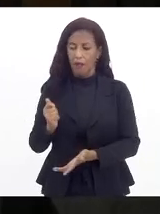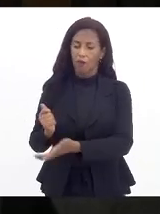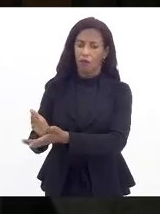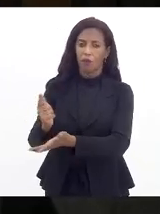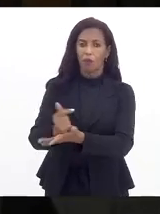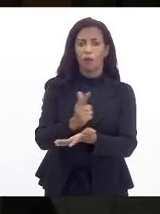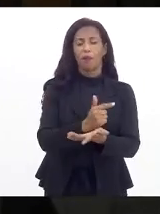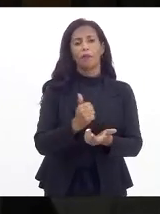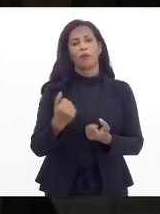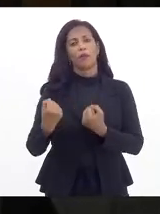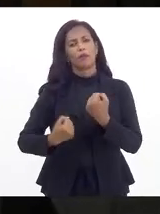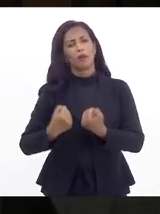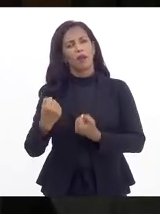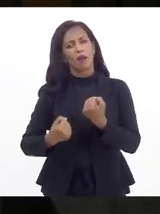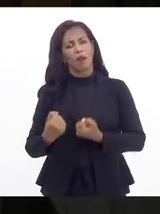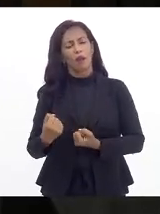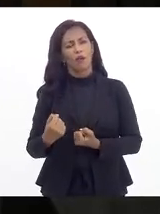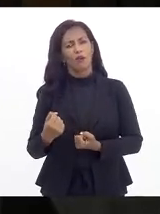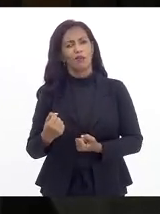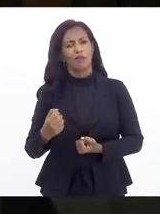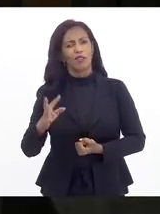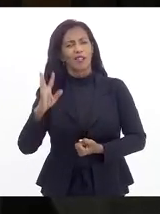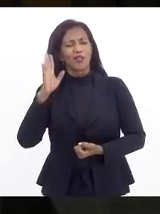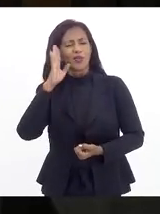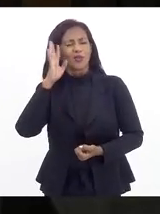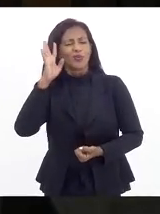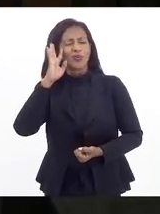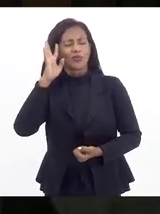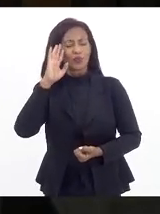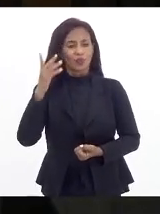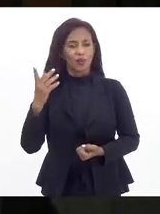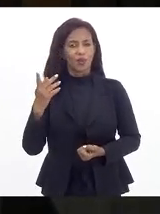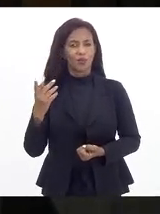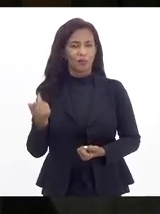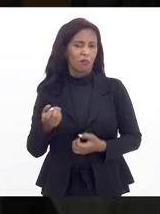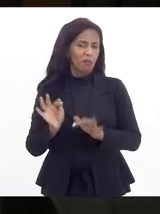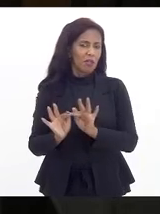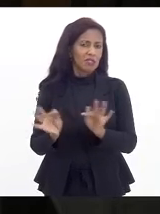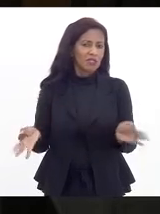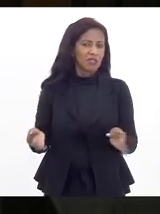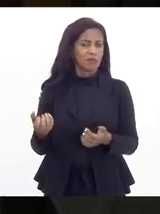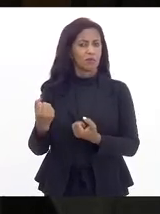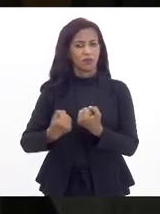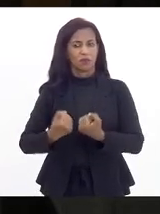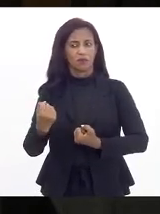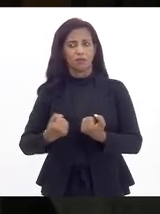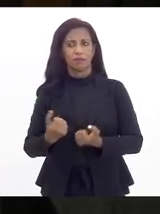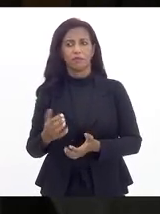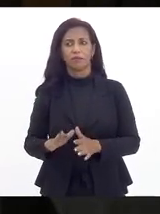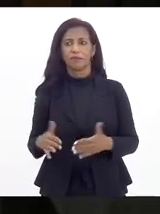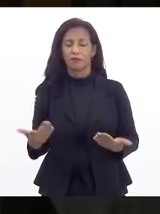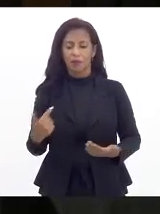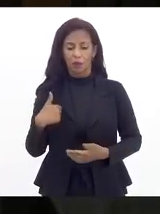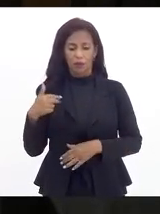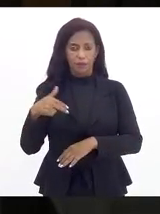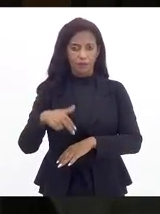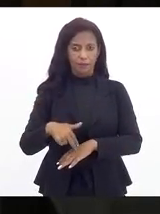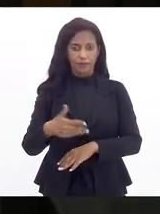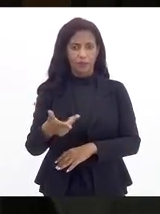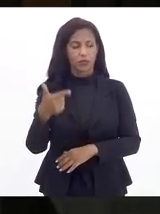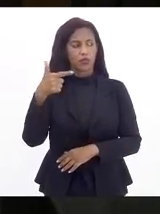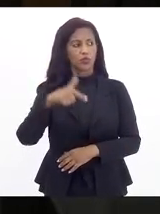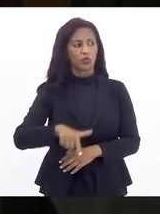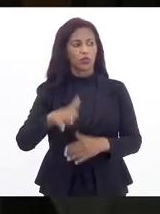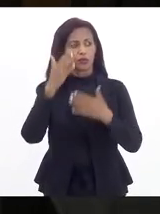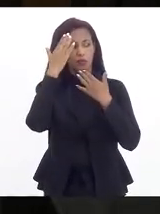um automóvel, elas estão realizando, sim, um sonho, por mais simples que seja esse veículo. Então, eu quero aqui, mais uma